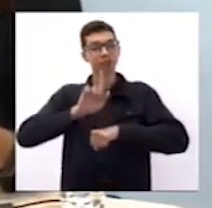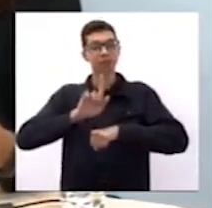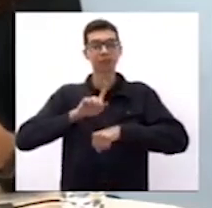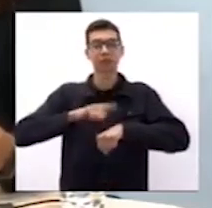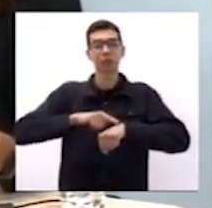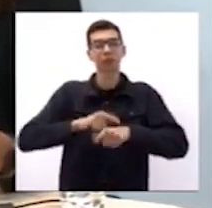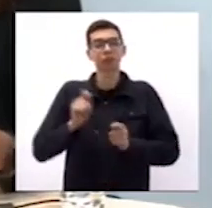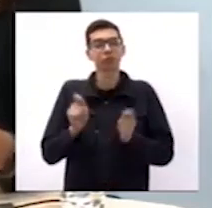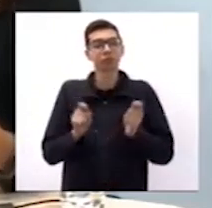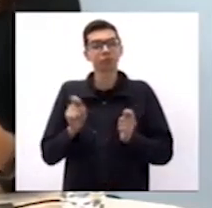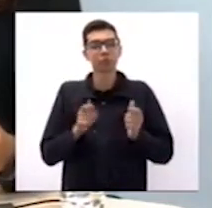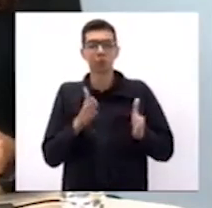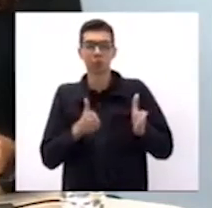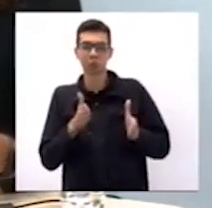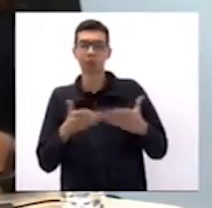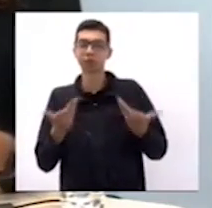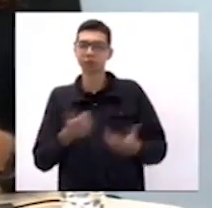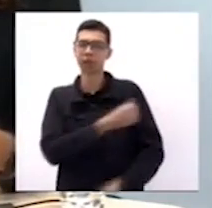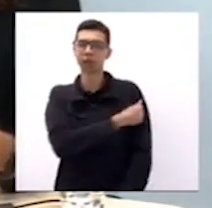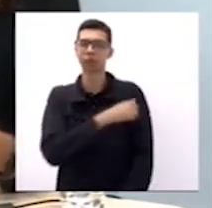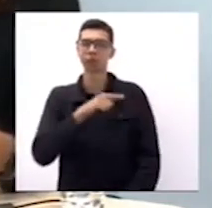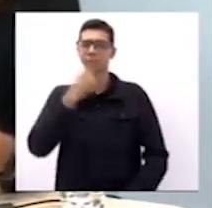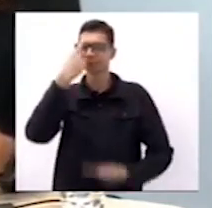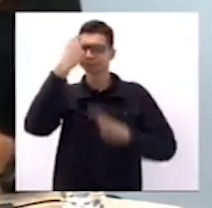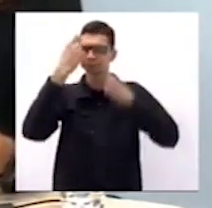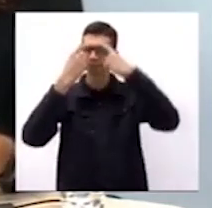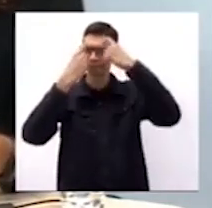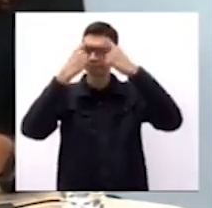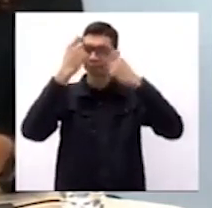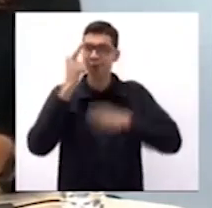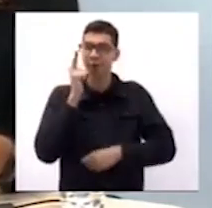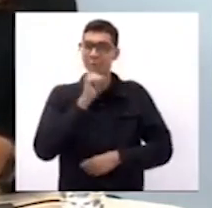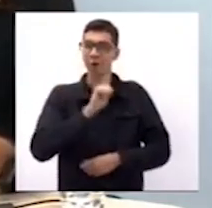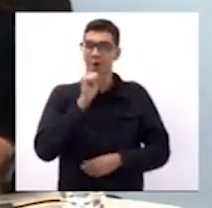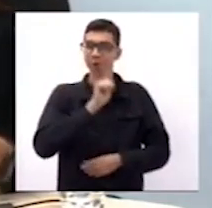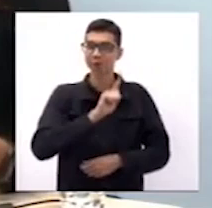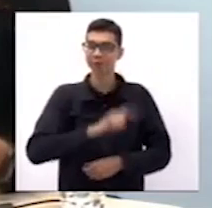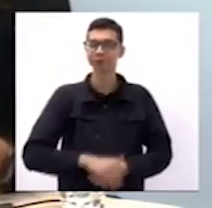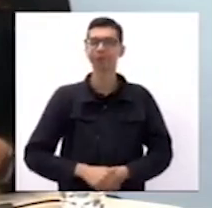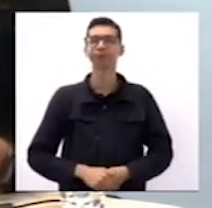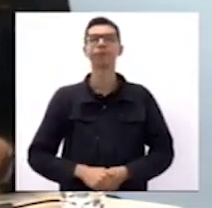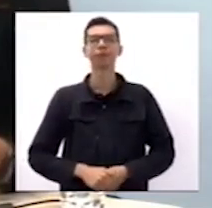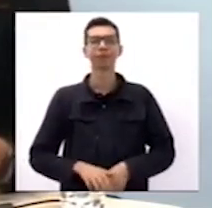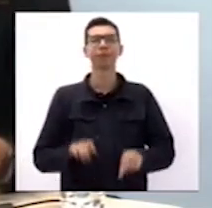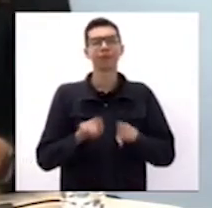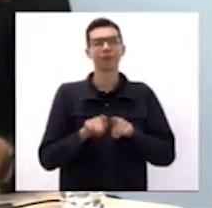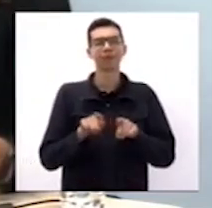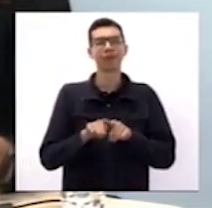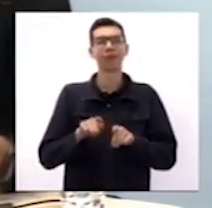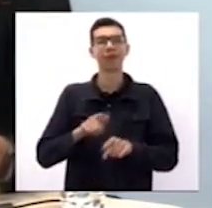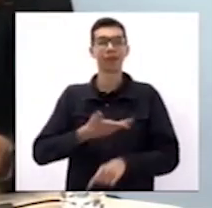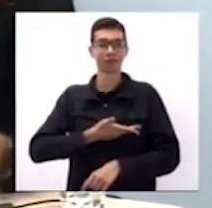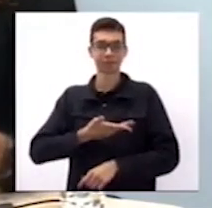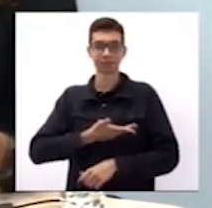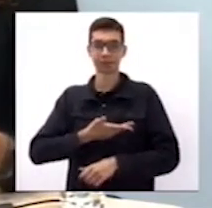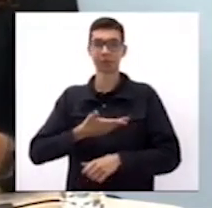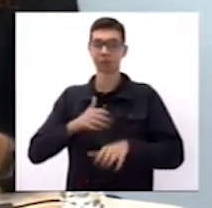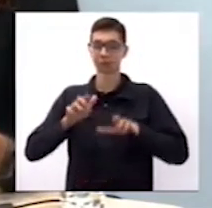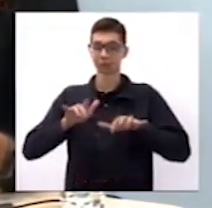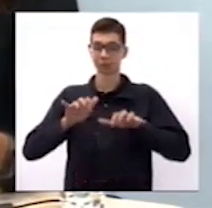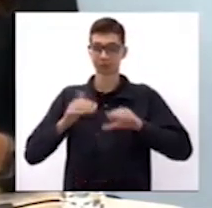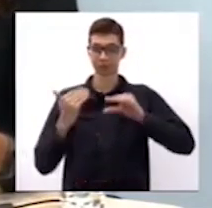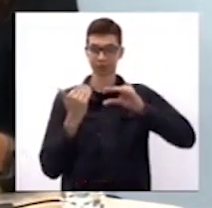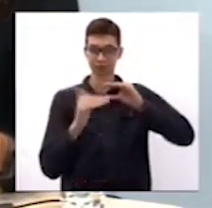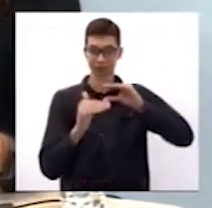vai desenvolvendo as suas ideias dentro daquele fórum. E ele tem a possibilidade de ler o que os seus colegas estão escrevendo também, para que